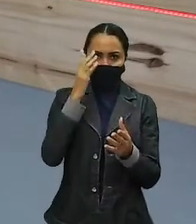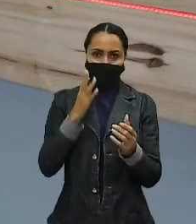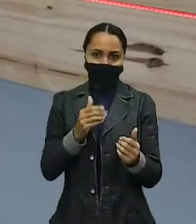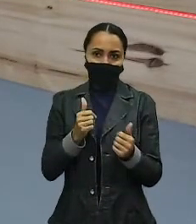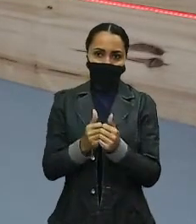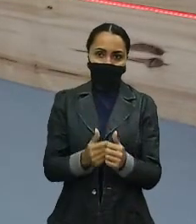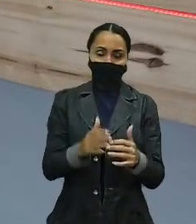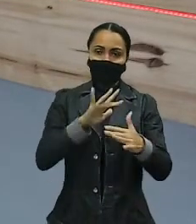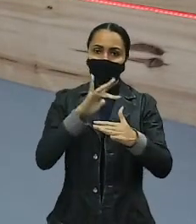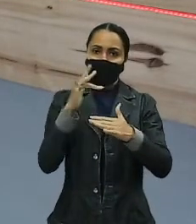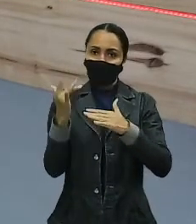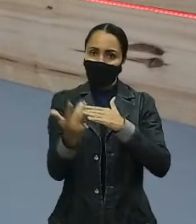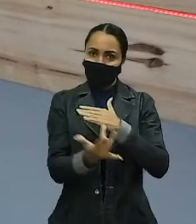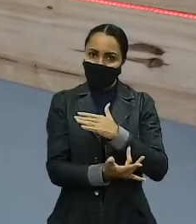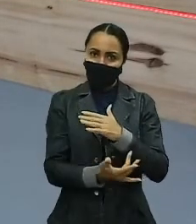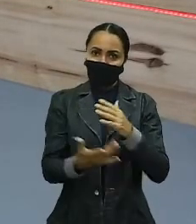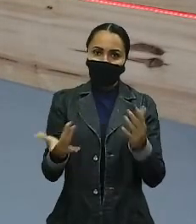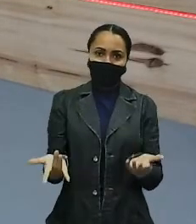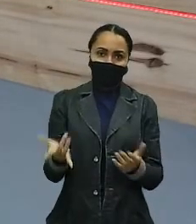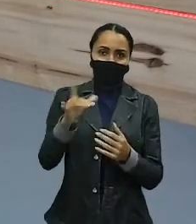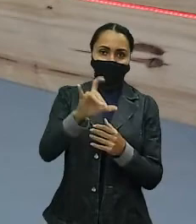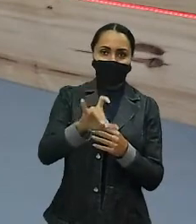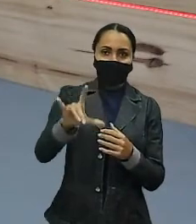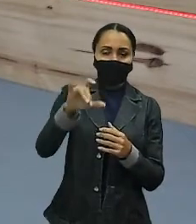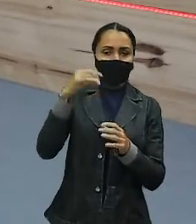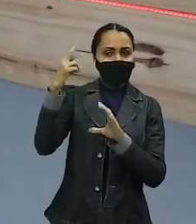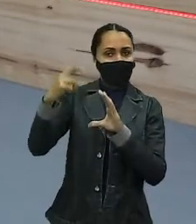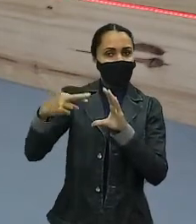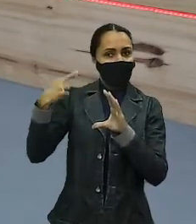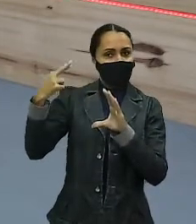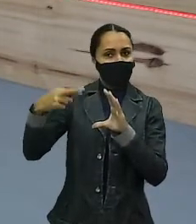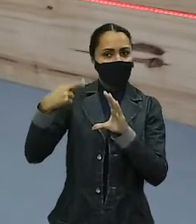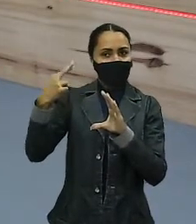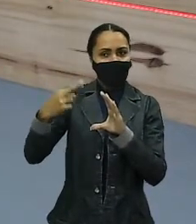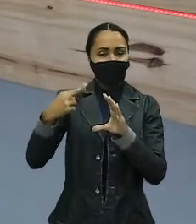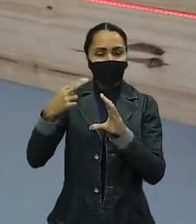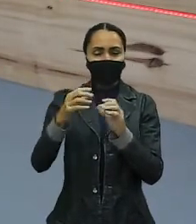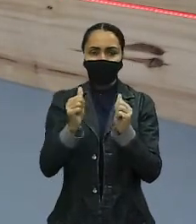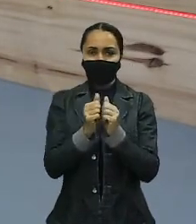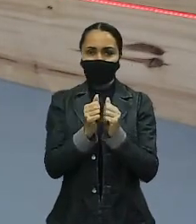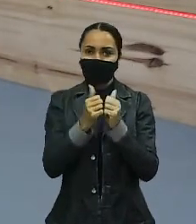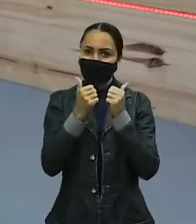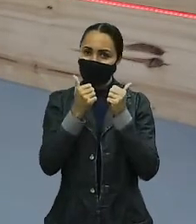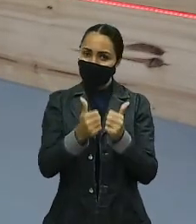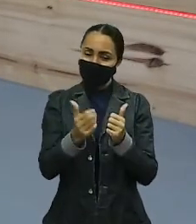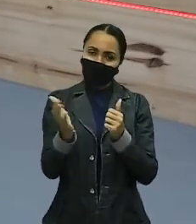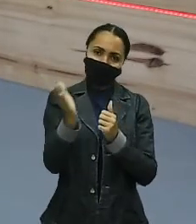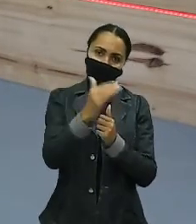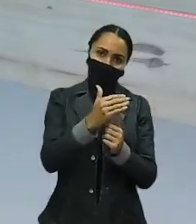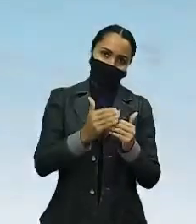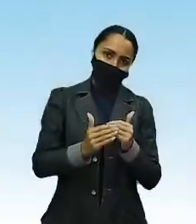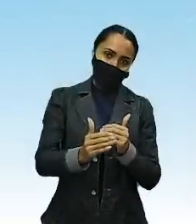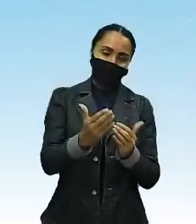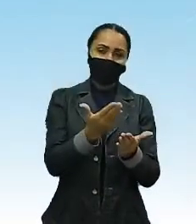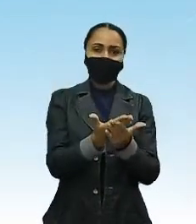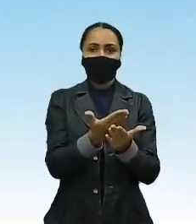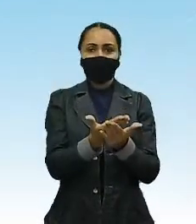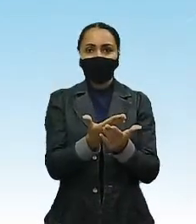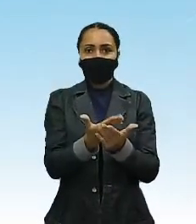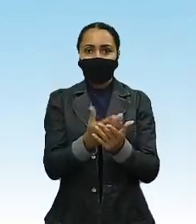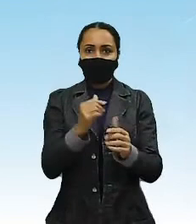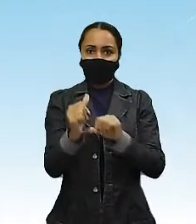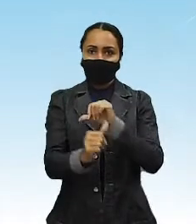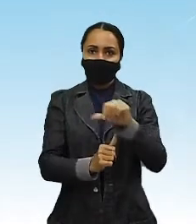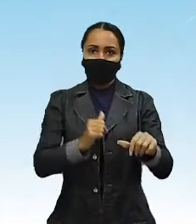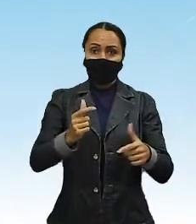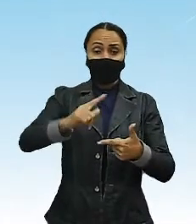redes sociais. Instagram, Robertão da Transmissão, tudo junto, sem acento, tranquilo? Vamos para a nossa videoaula de hoje, que é